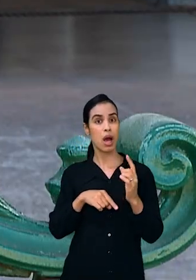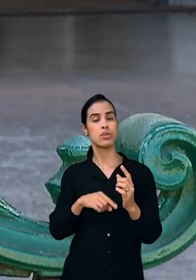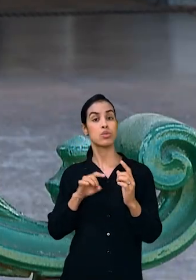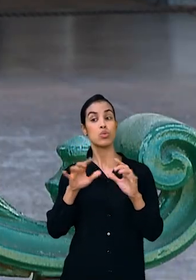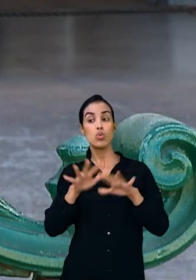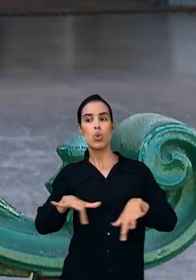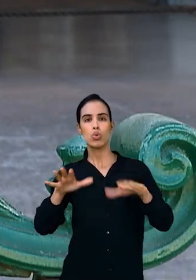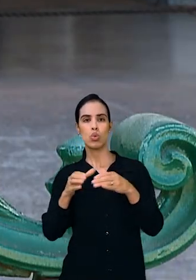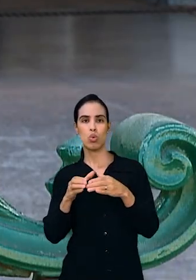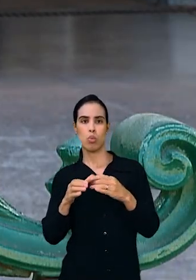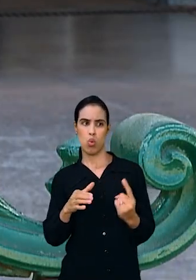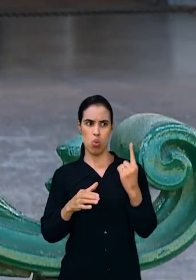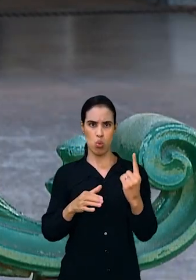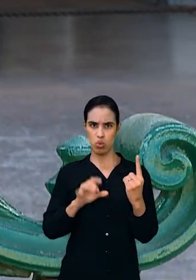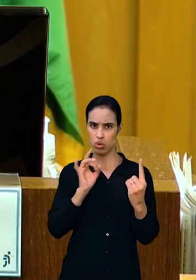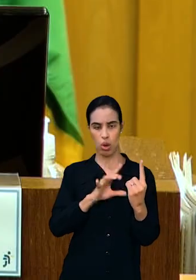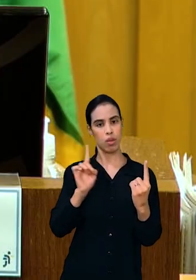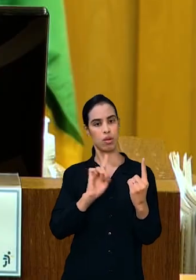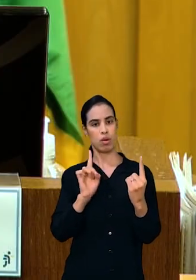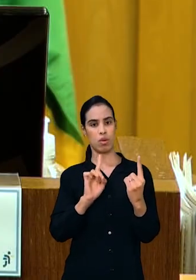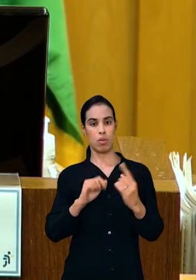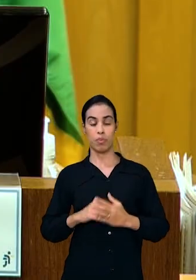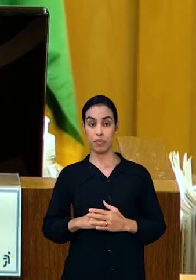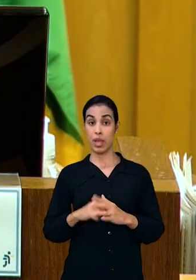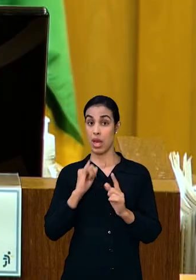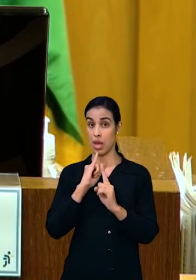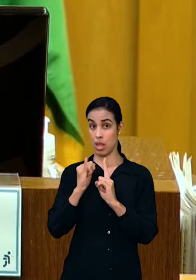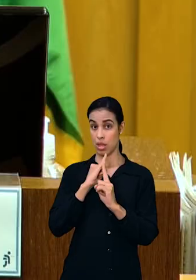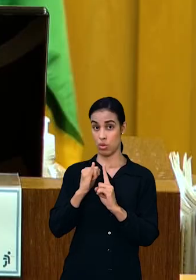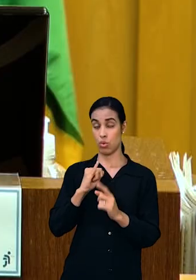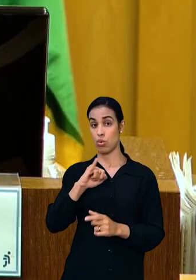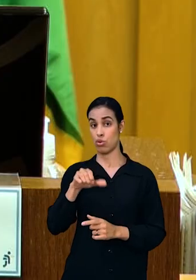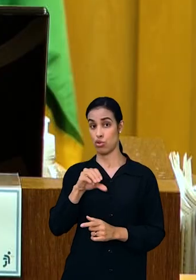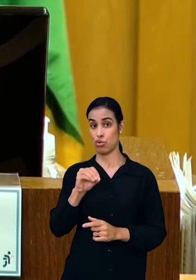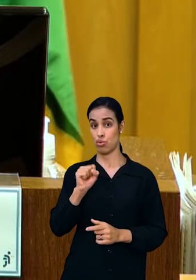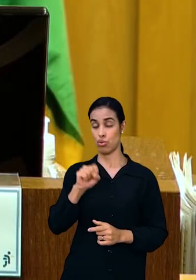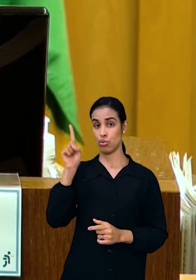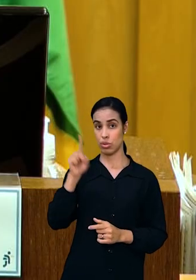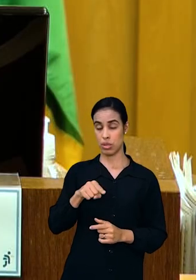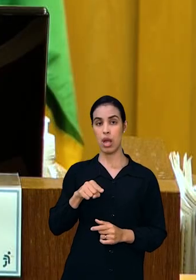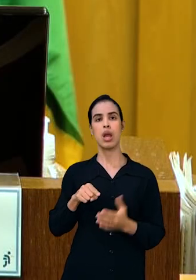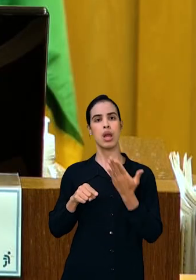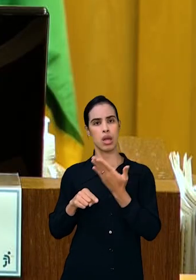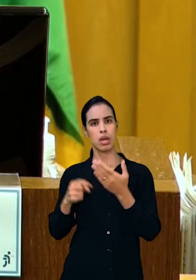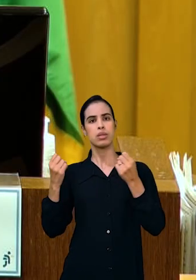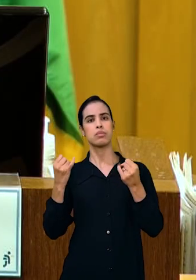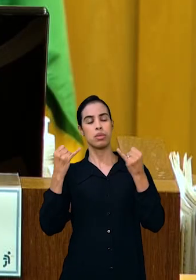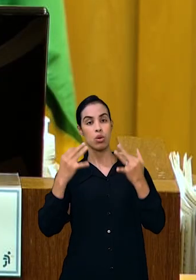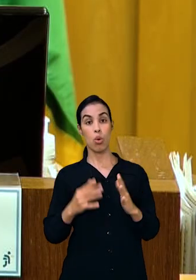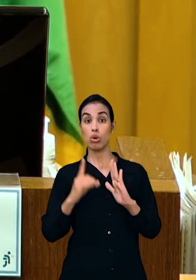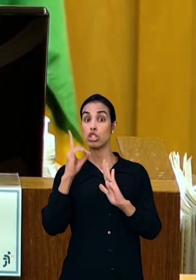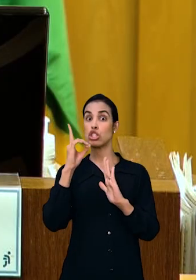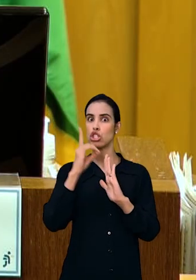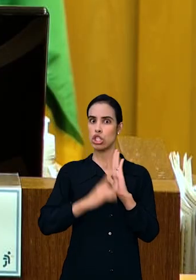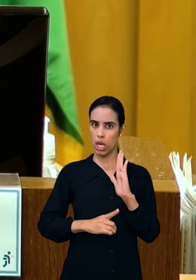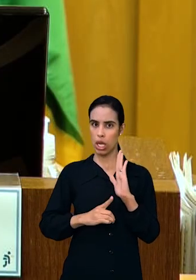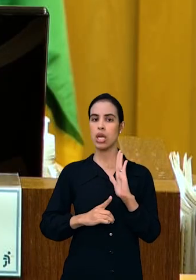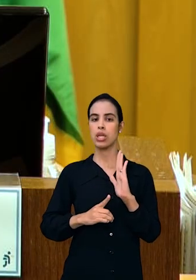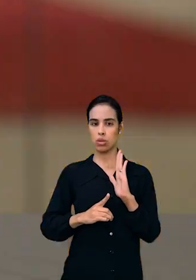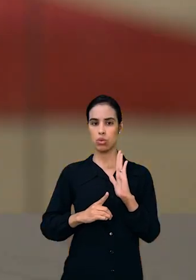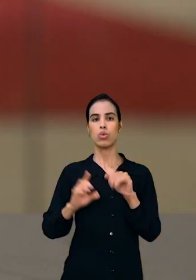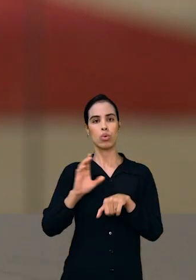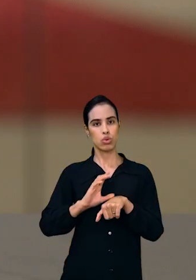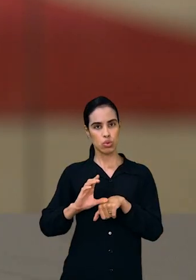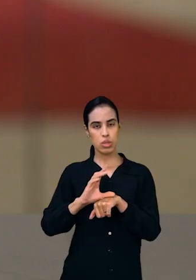a trabalhadores isoladamente. No TST, o relator do caso, na terceira turma, ministro José Roberto Pimenta, ressaltou que o